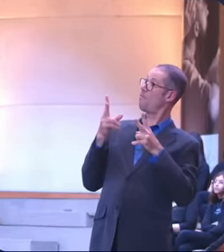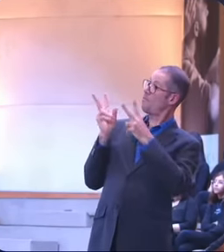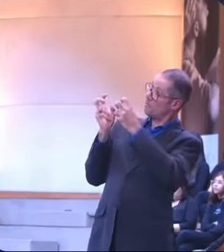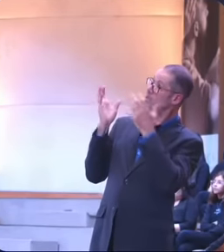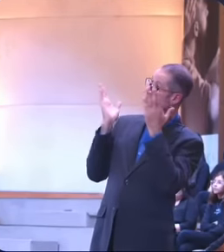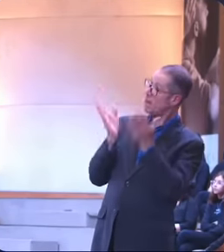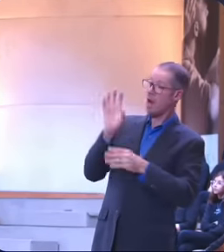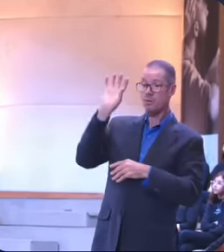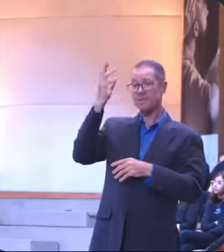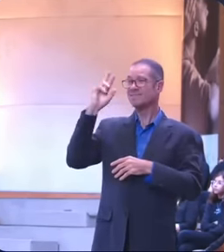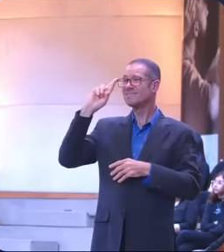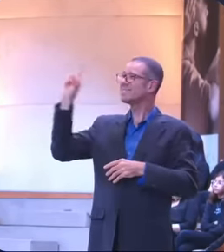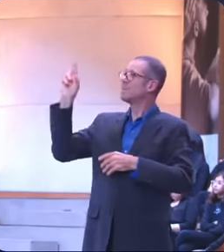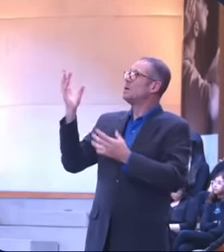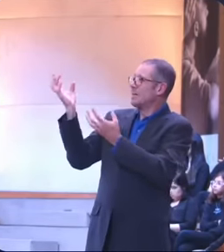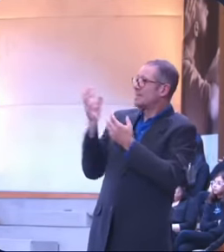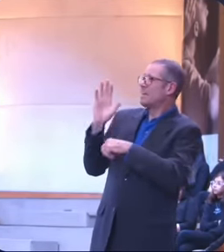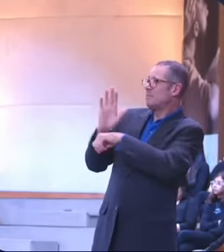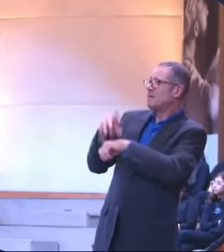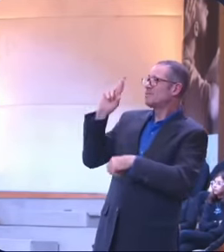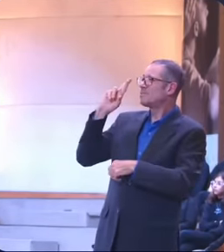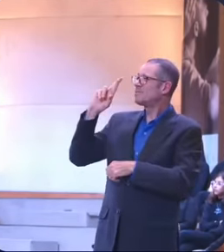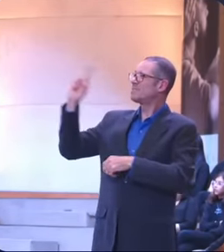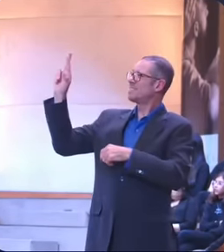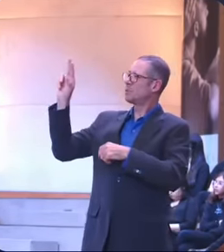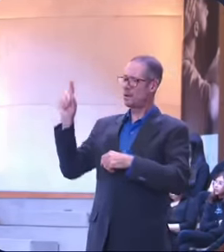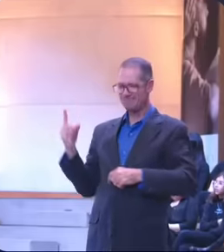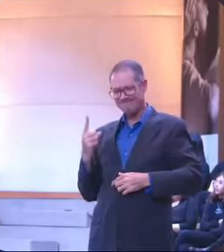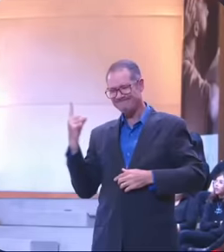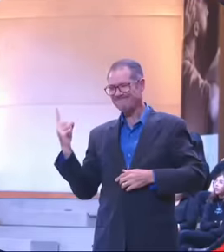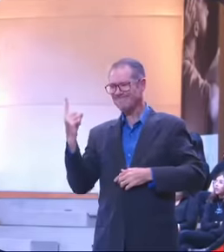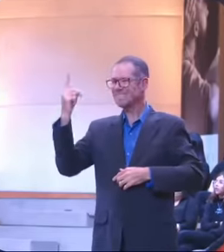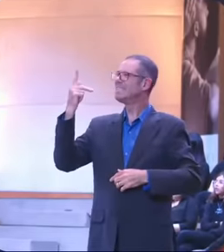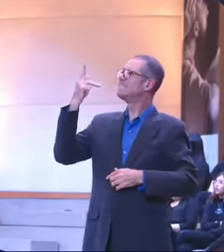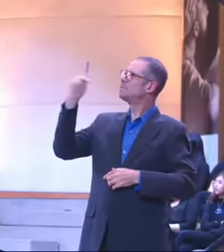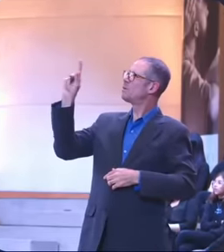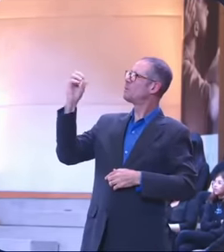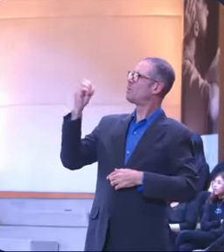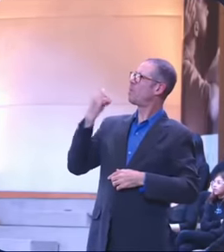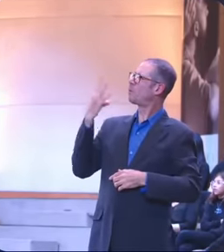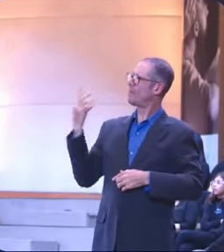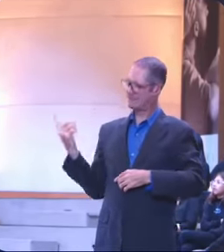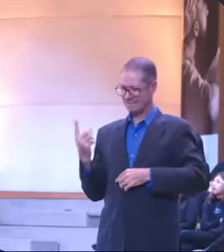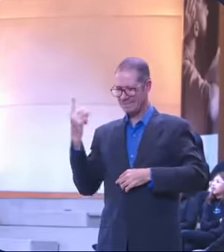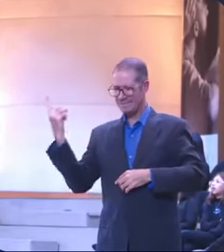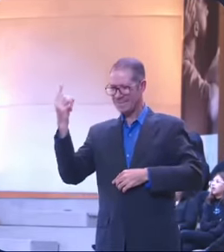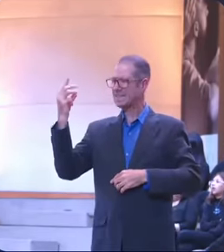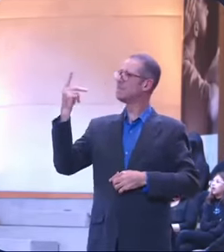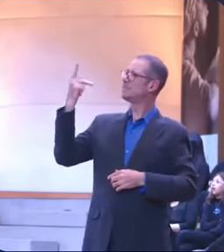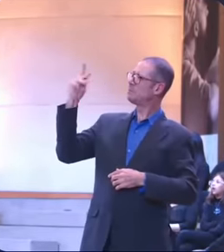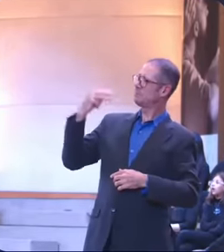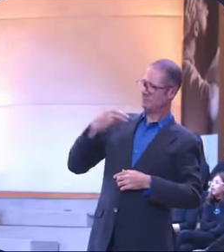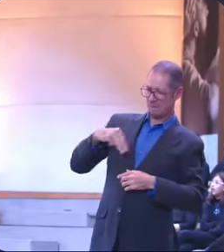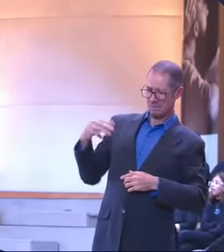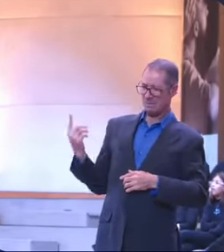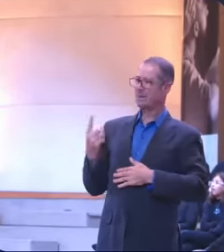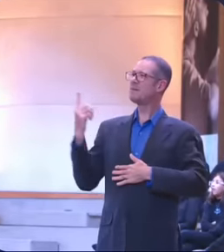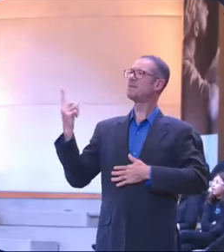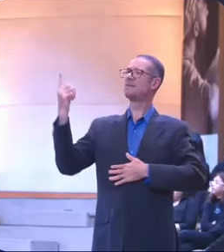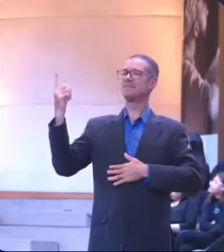acontecendo, mas Senhor, eu quero mais, porque o Senhor é um Deus infinito, a tua bondade é infinita, a tua misericórdia é